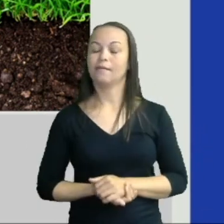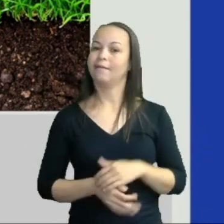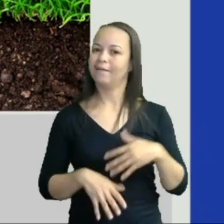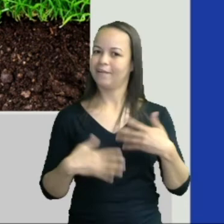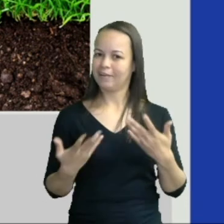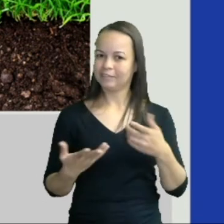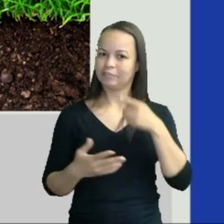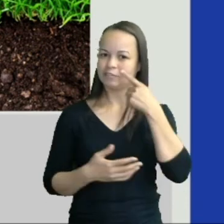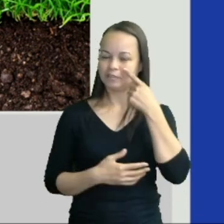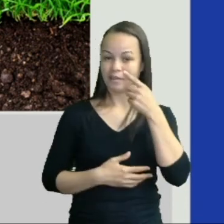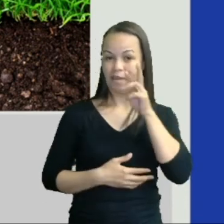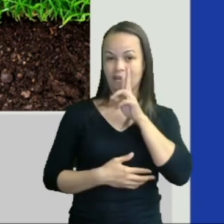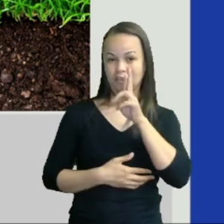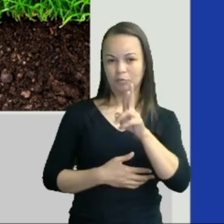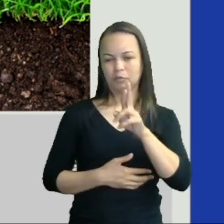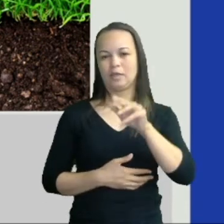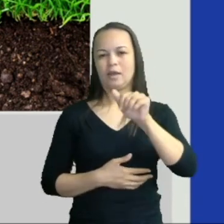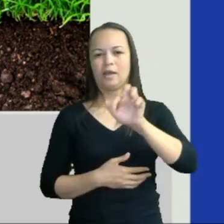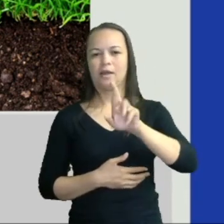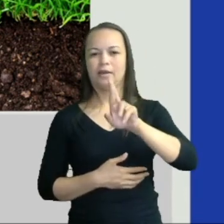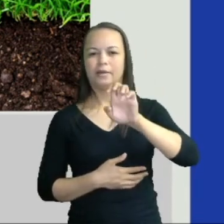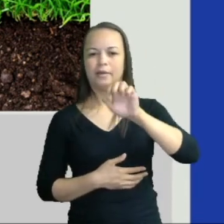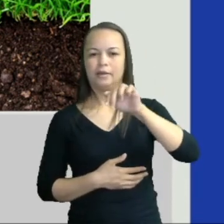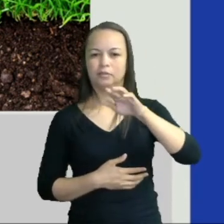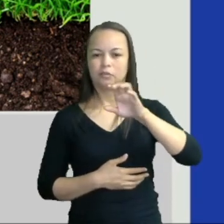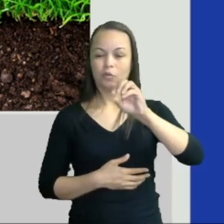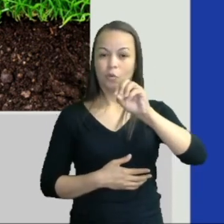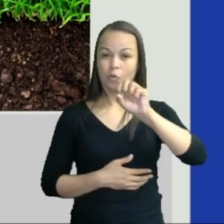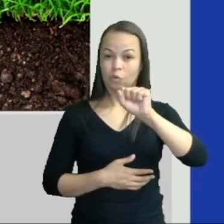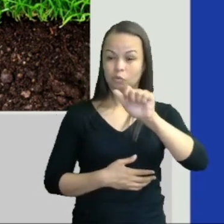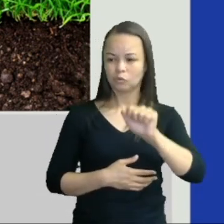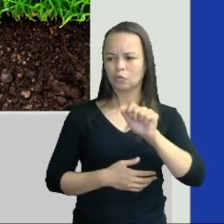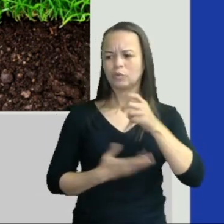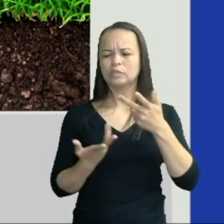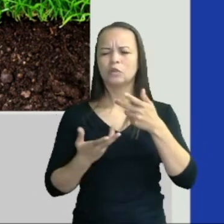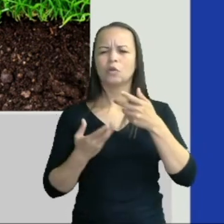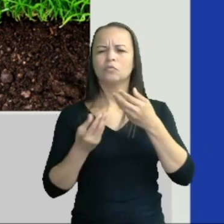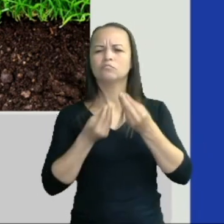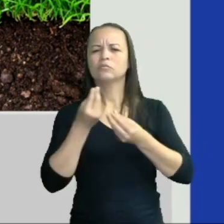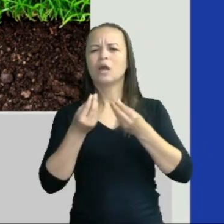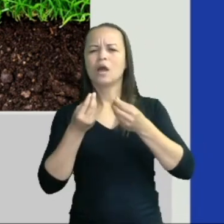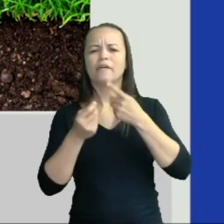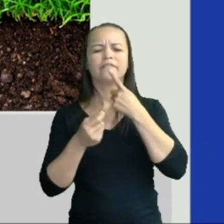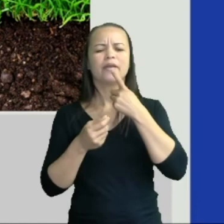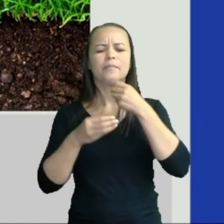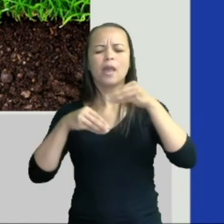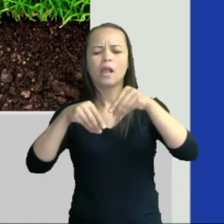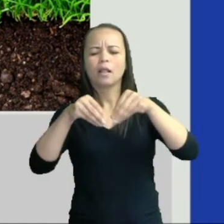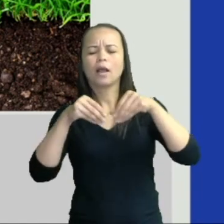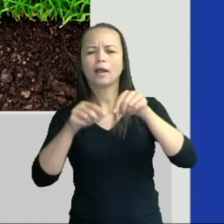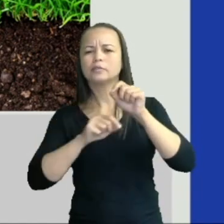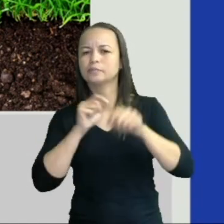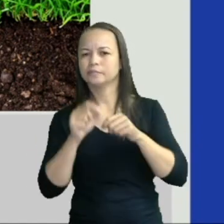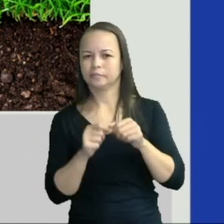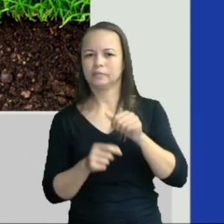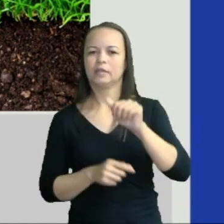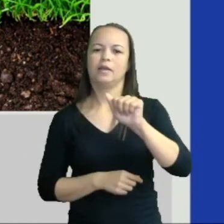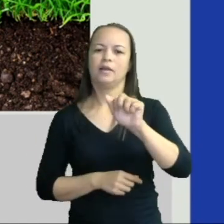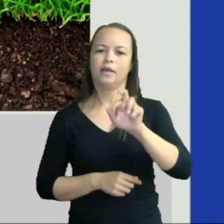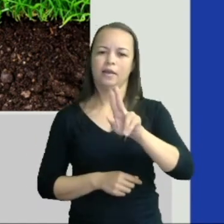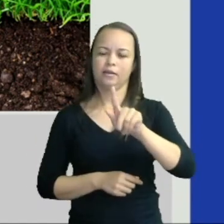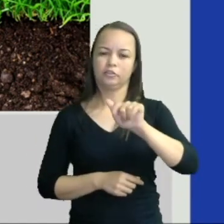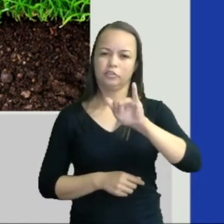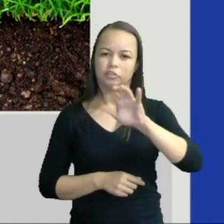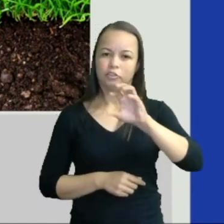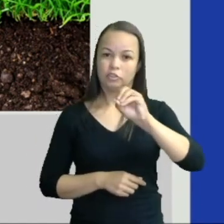Ah, se você respondeu arenoso, você acertou. E esse solo aí avermelhado, que solo é esse?